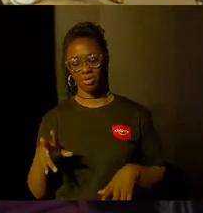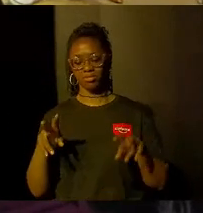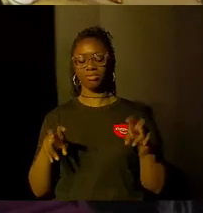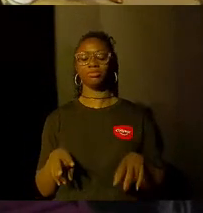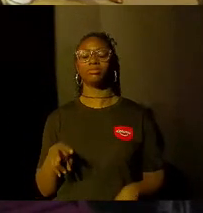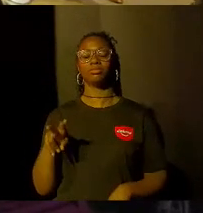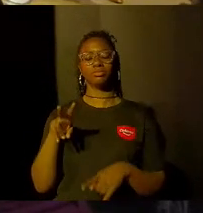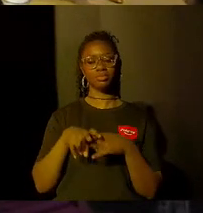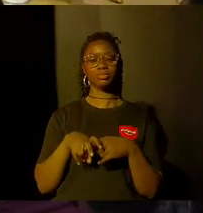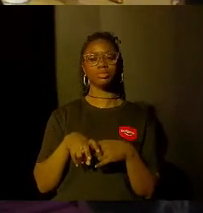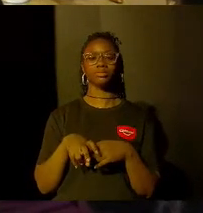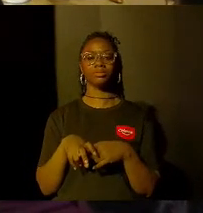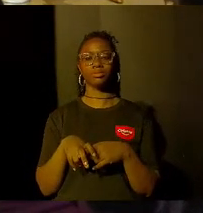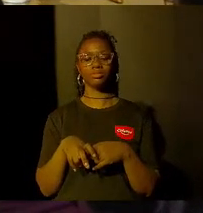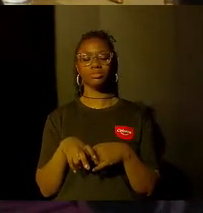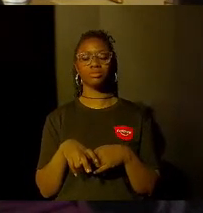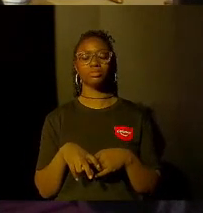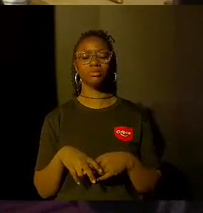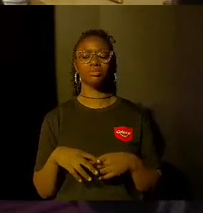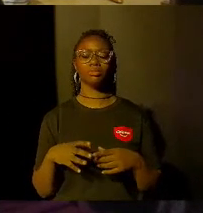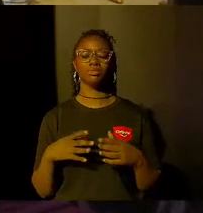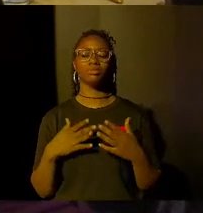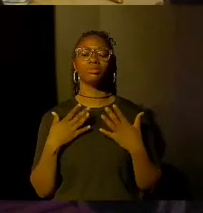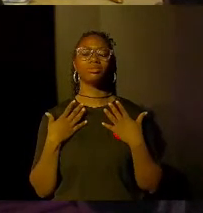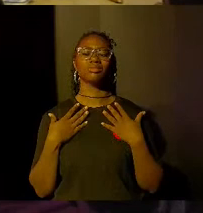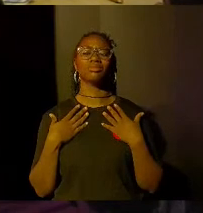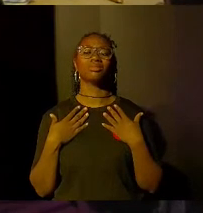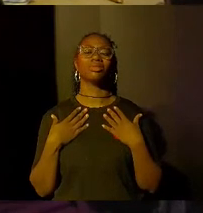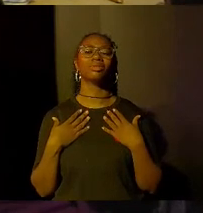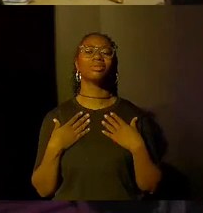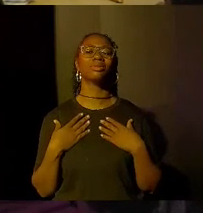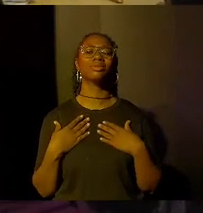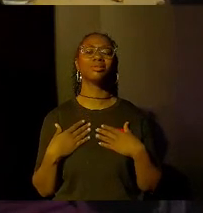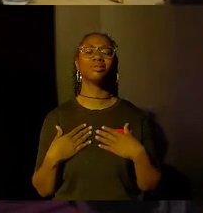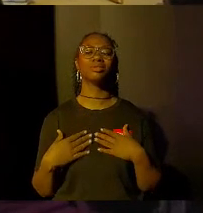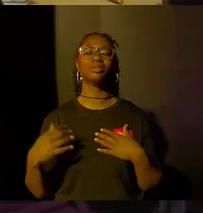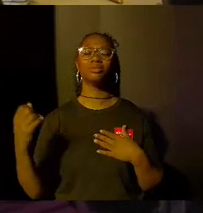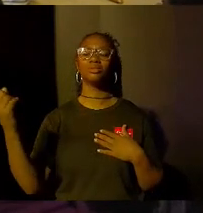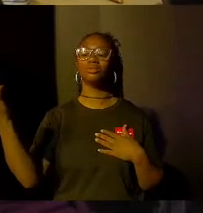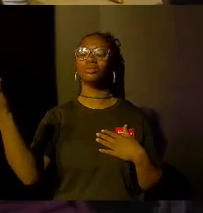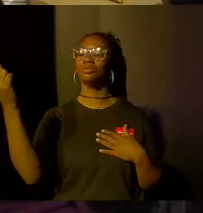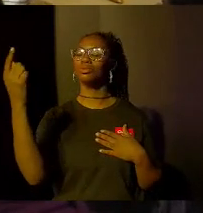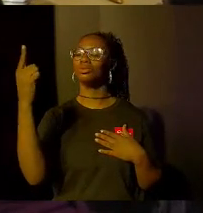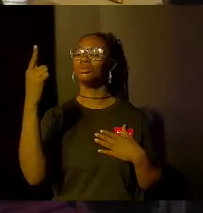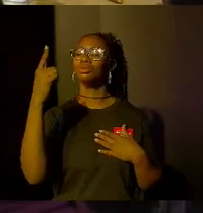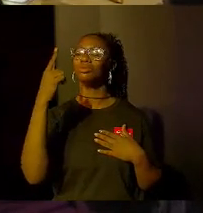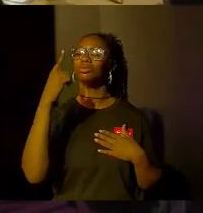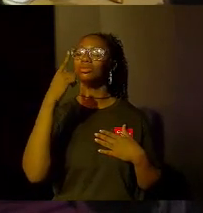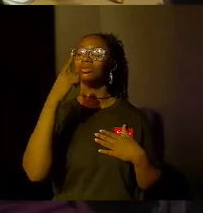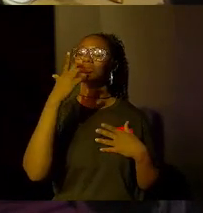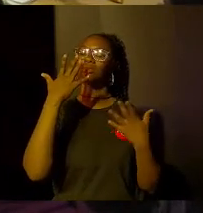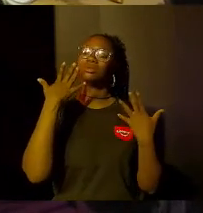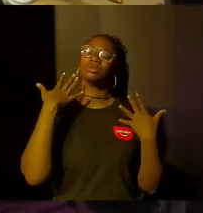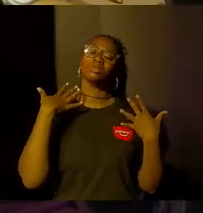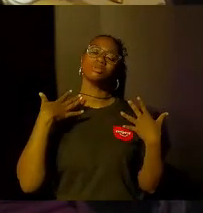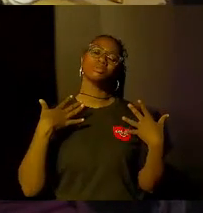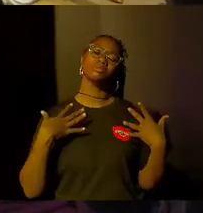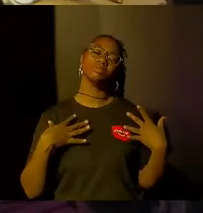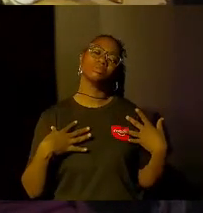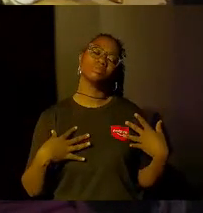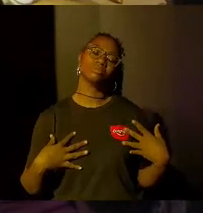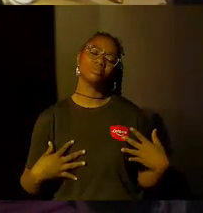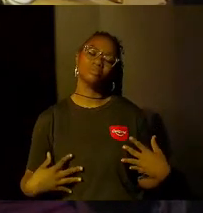acomodava numa cadeira de vime fechava os olhos e deixava as primeiras luzes do dia tocarem em seu rosto seu tronco suas pernas